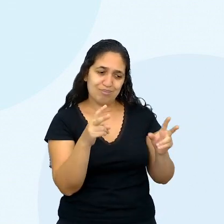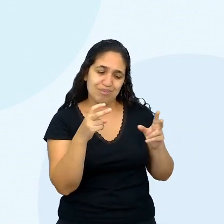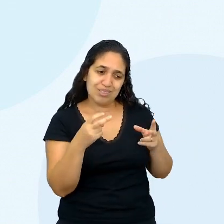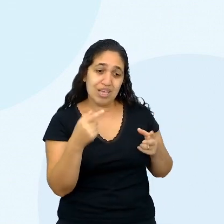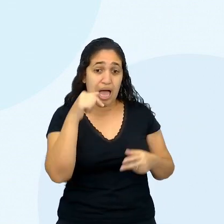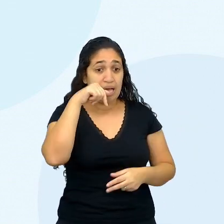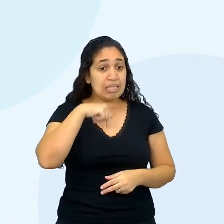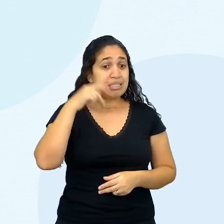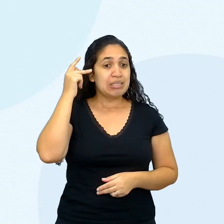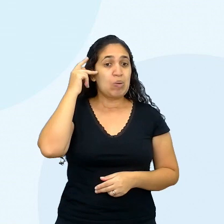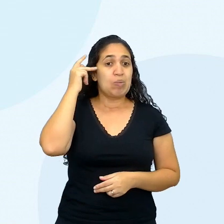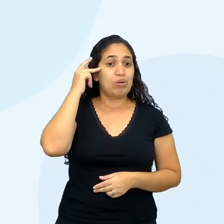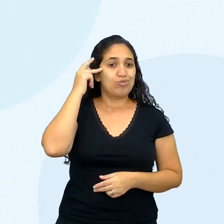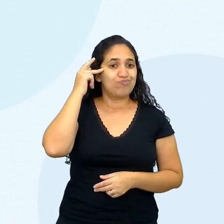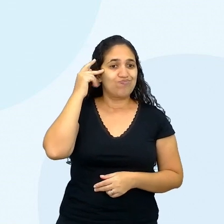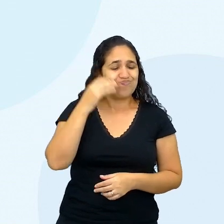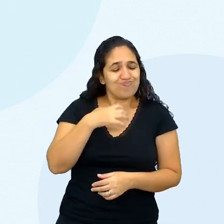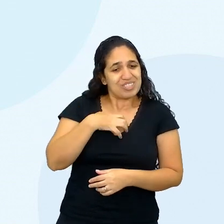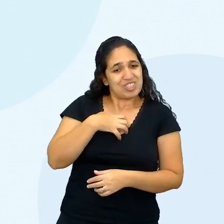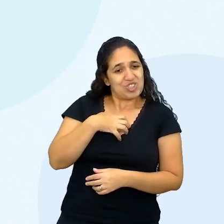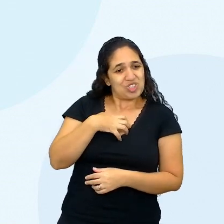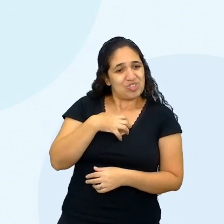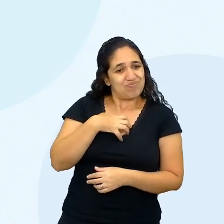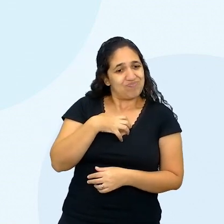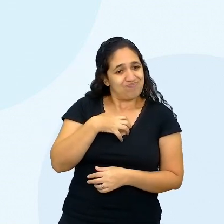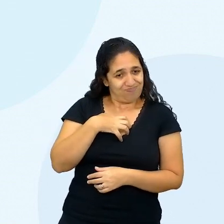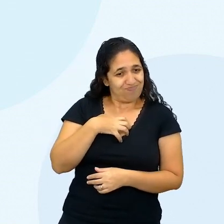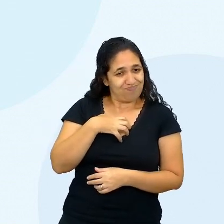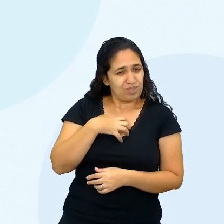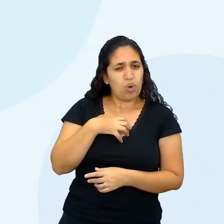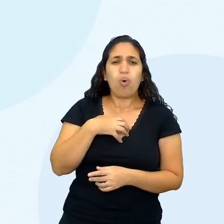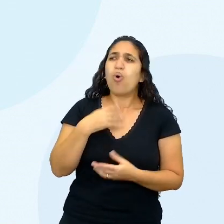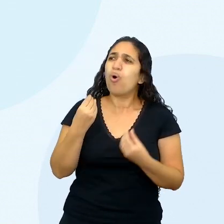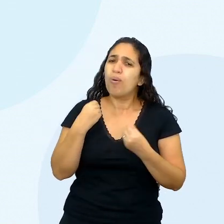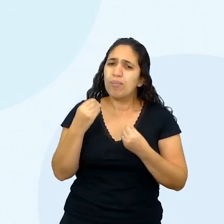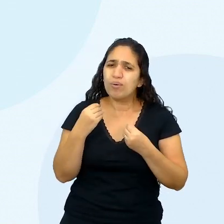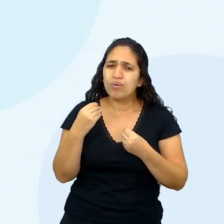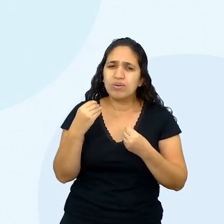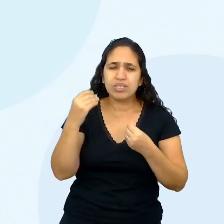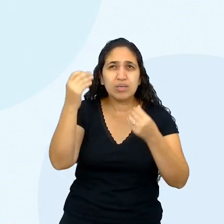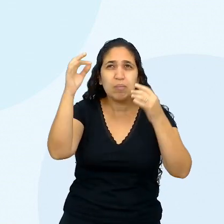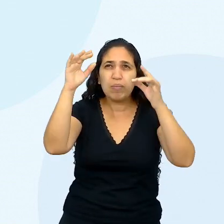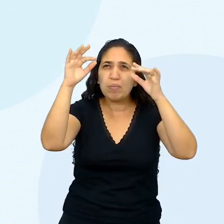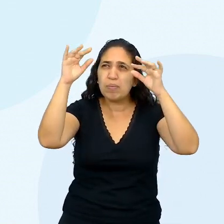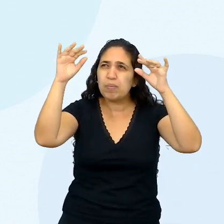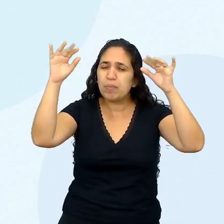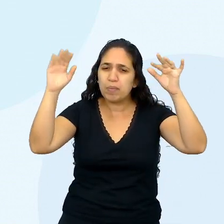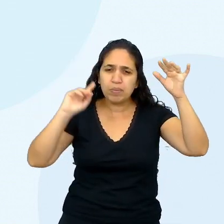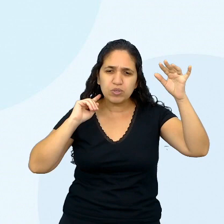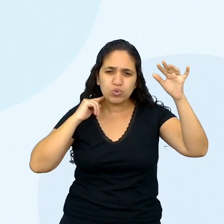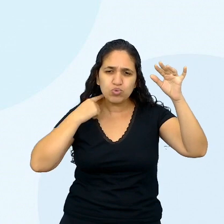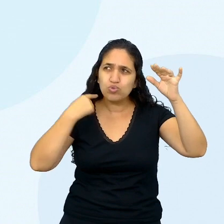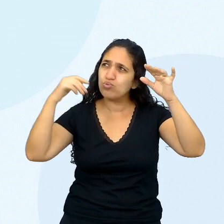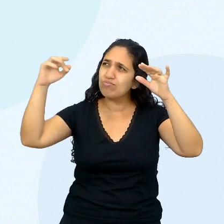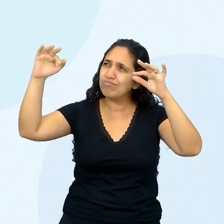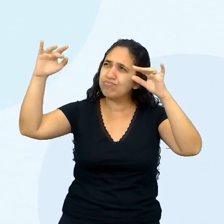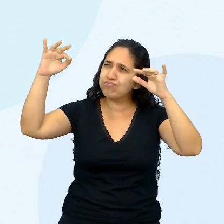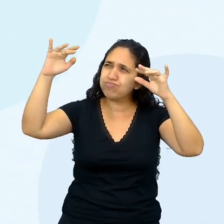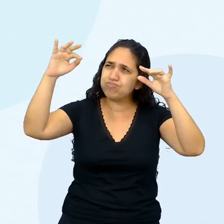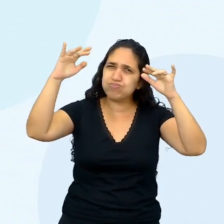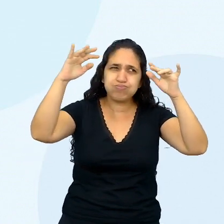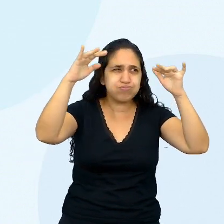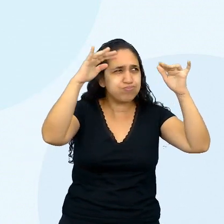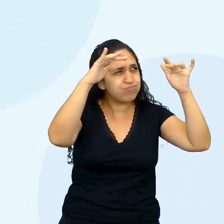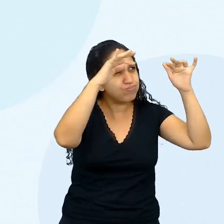Paulo, os efeitos desses incêndios naquela nuvem de fuligem e poeira que veio pelas massas de ar, pelas correntes de